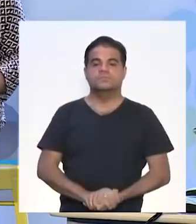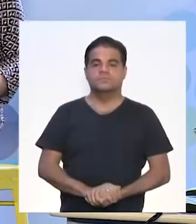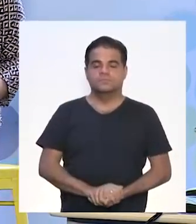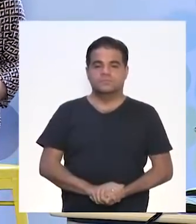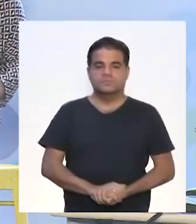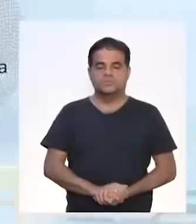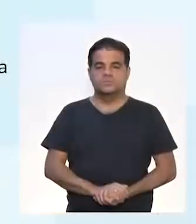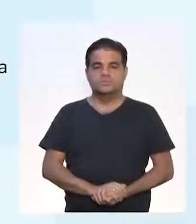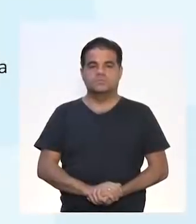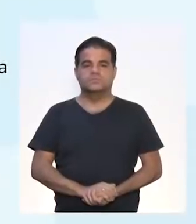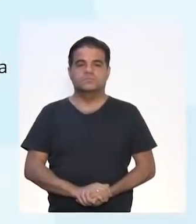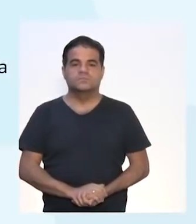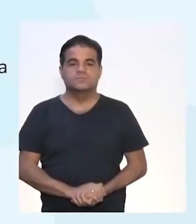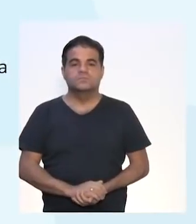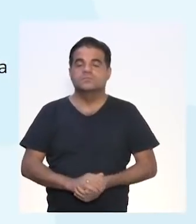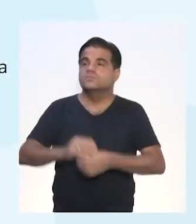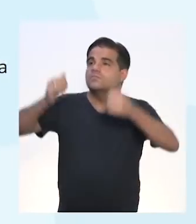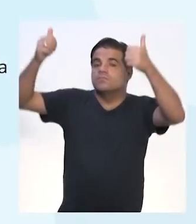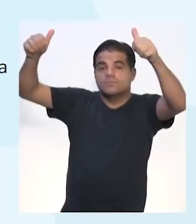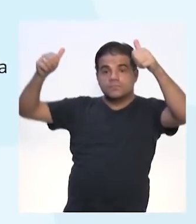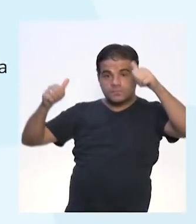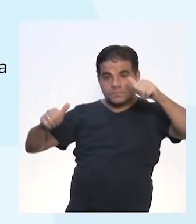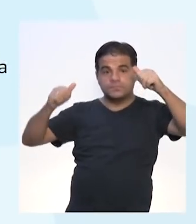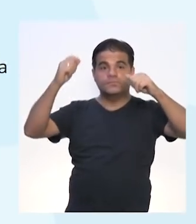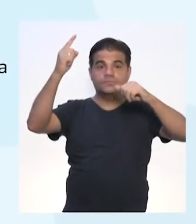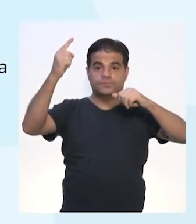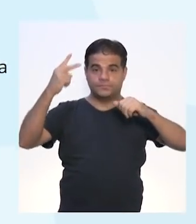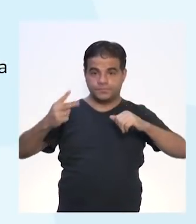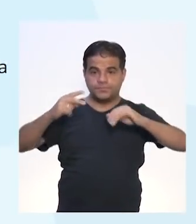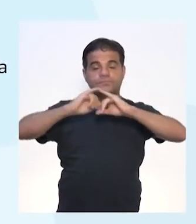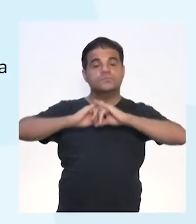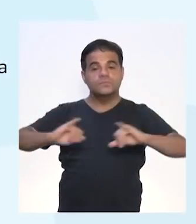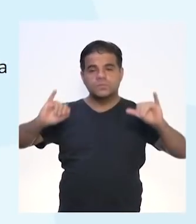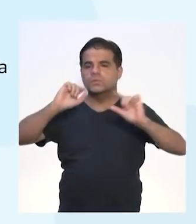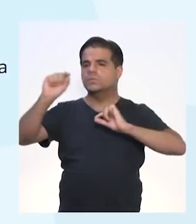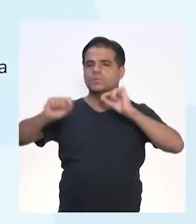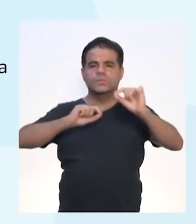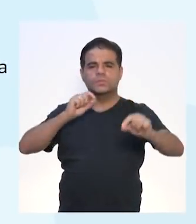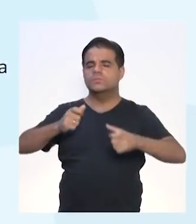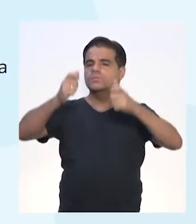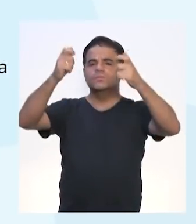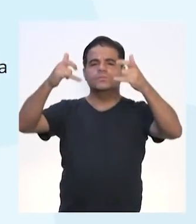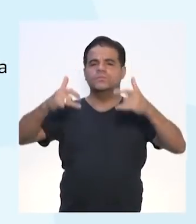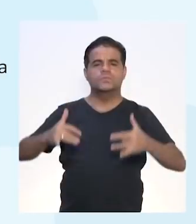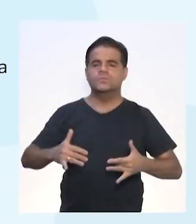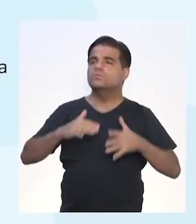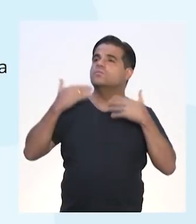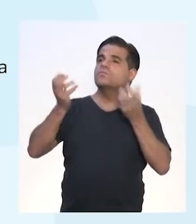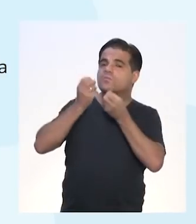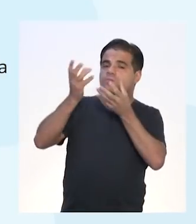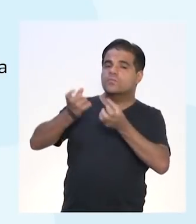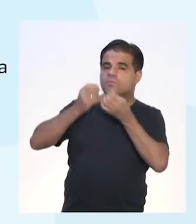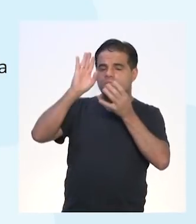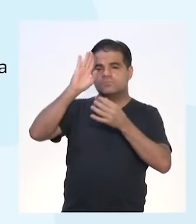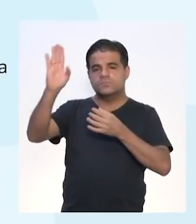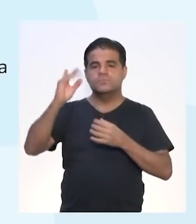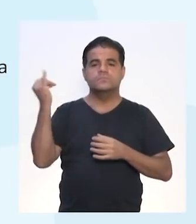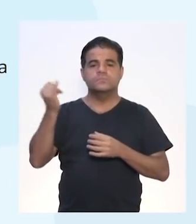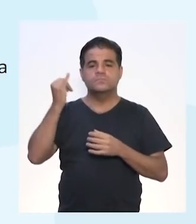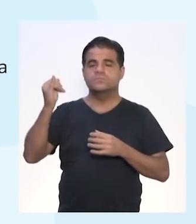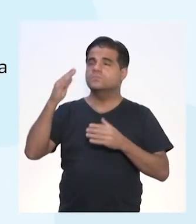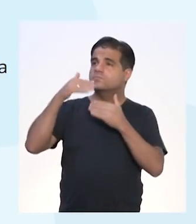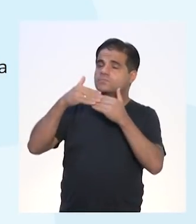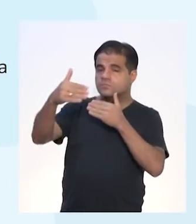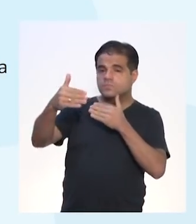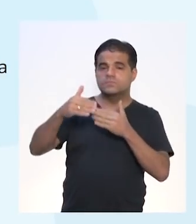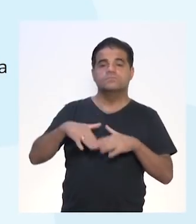Vamos lá. 3. Os cartazes 1 e 2 comunicam o quê? Então, qual será a informação principal destes cartazes,